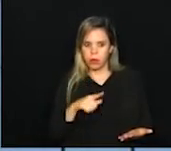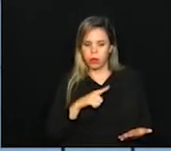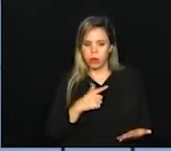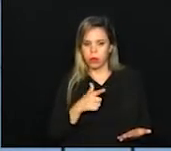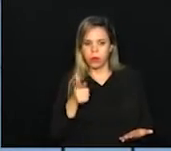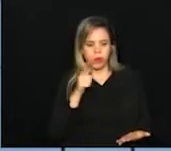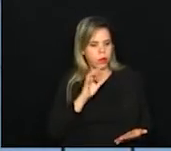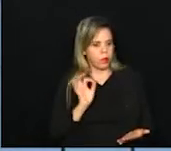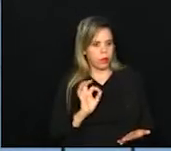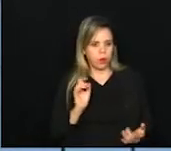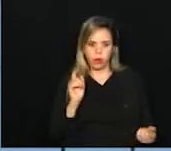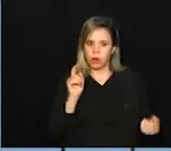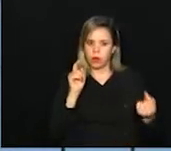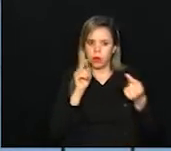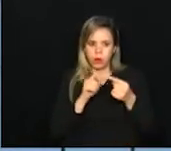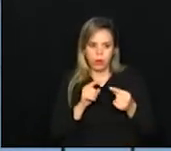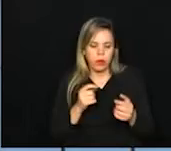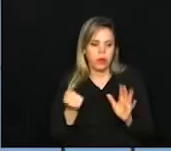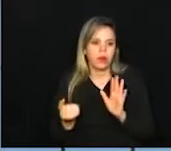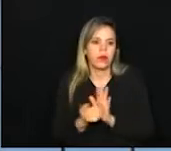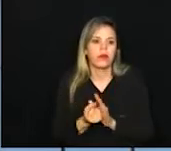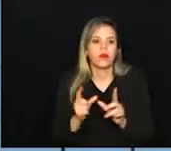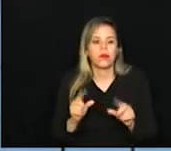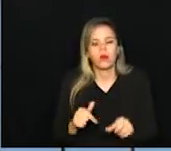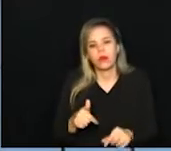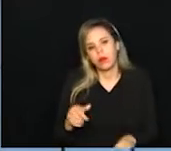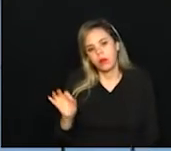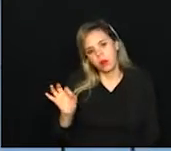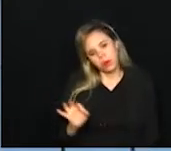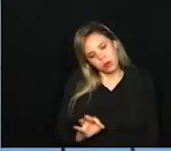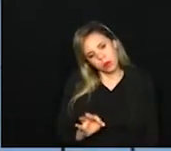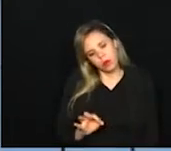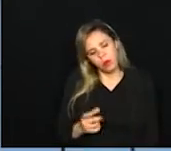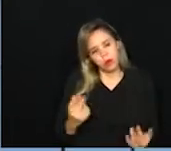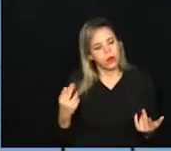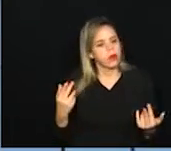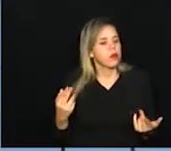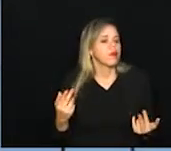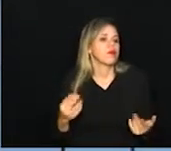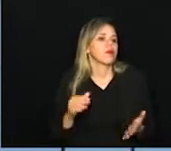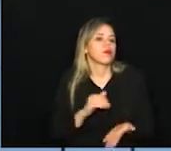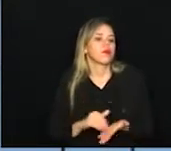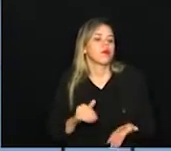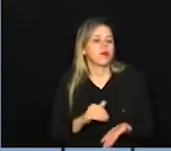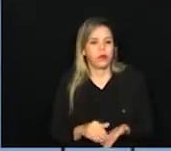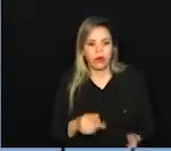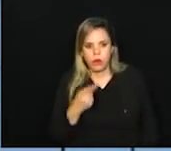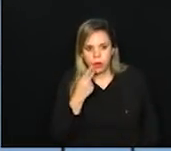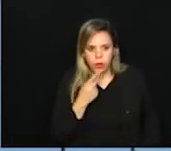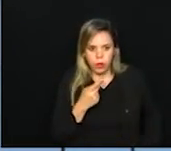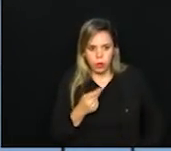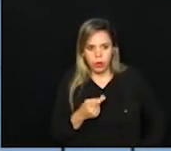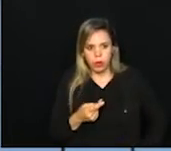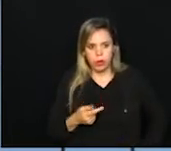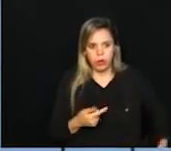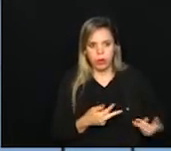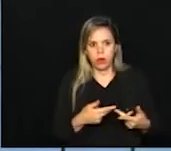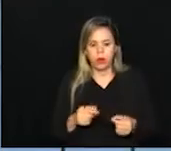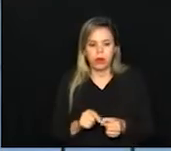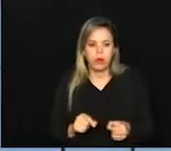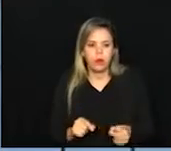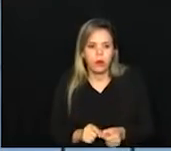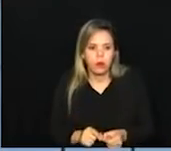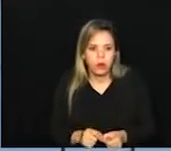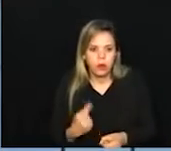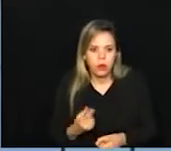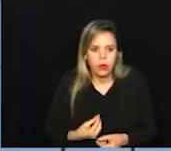não conseguiu atingir a marca abaixo dos 70%, como o secretário falou nas mais diversas regiões.